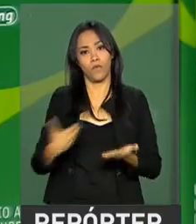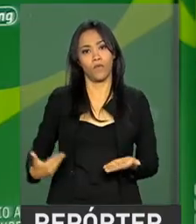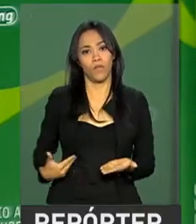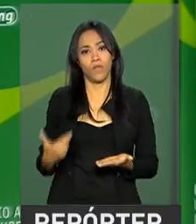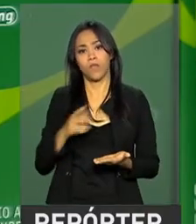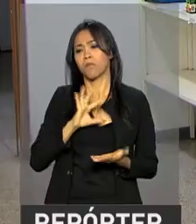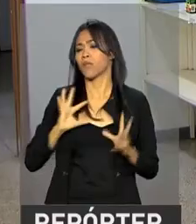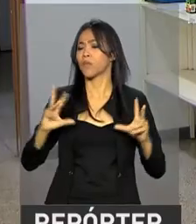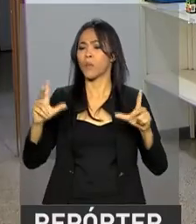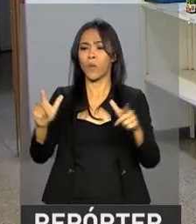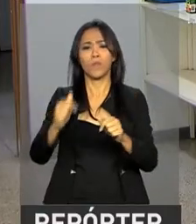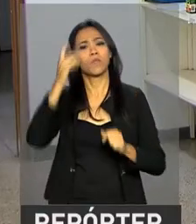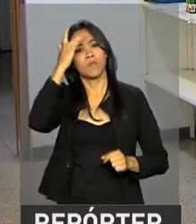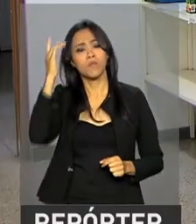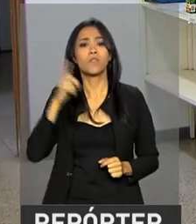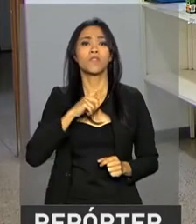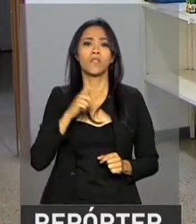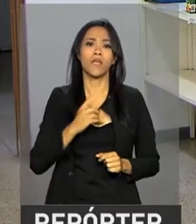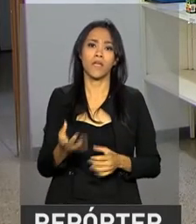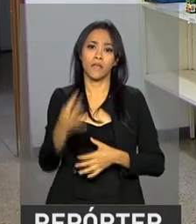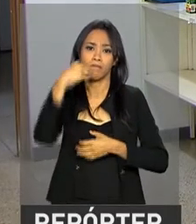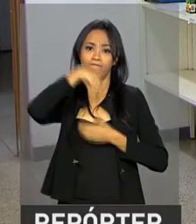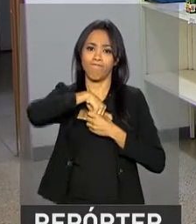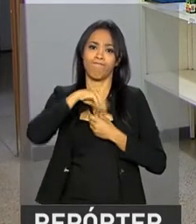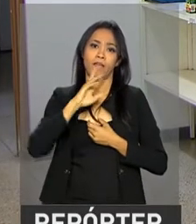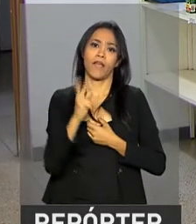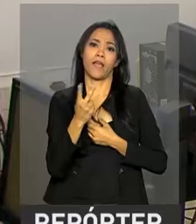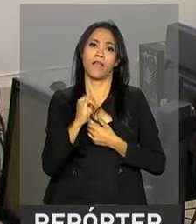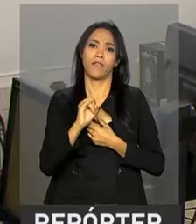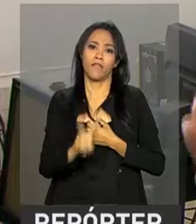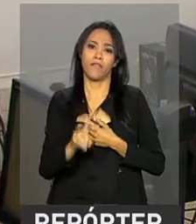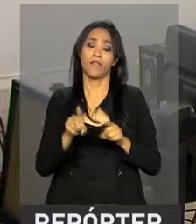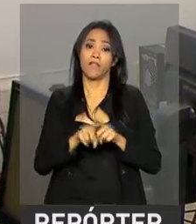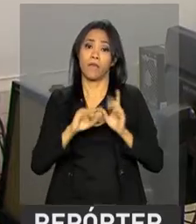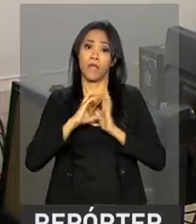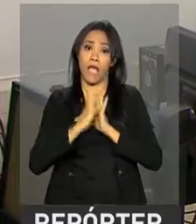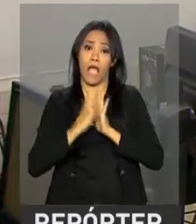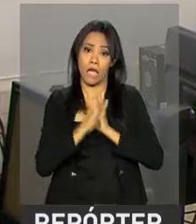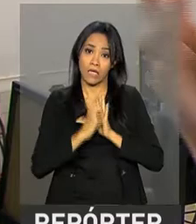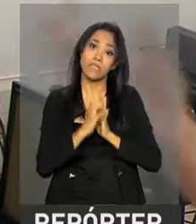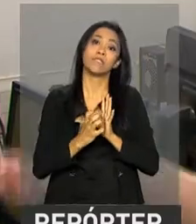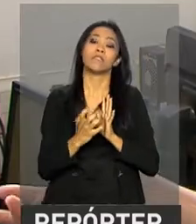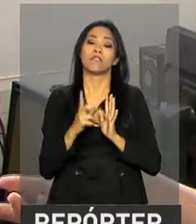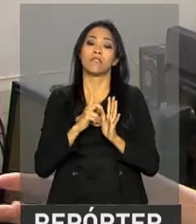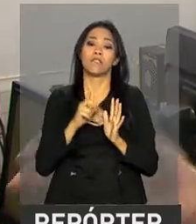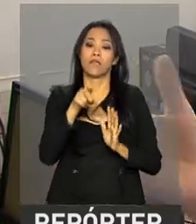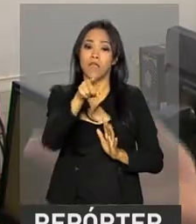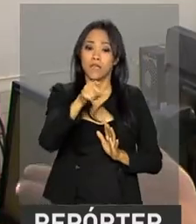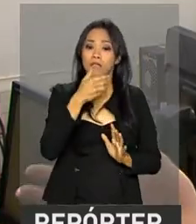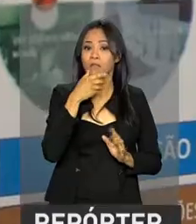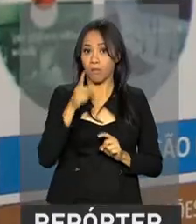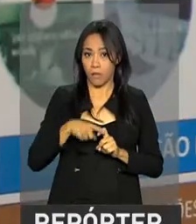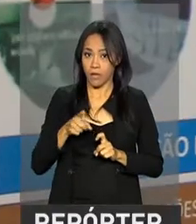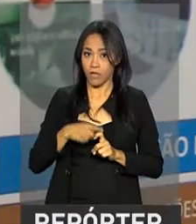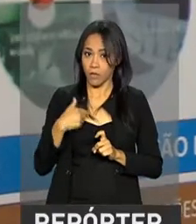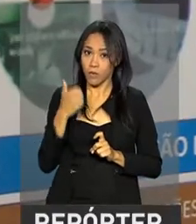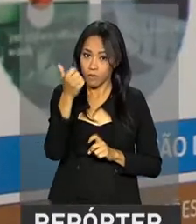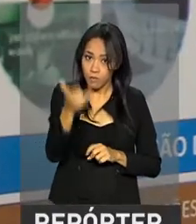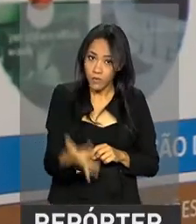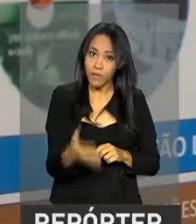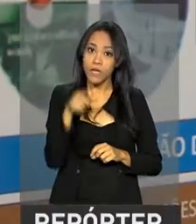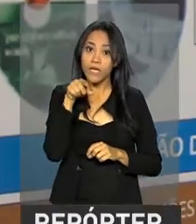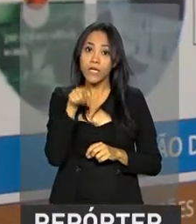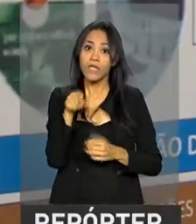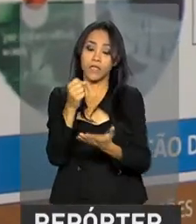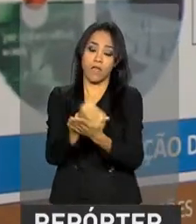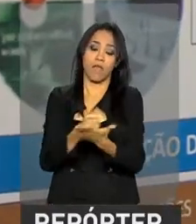todas as pessoas que vivem com HIV e AIDS no país. Segundo este médico infectologista, o medicamento